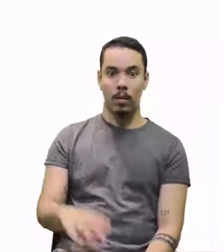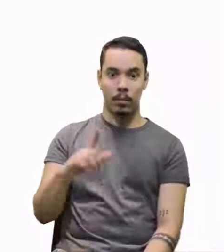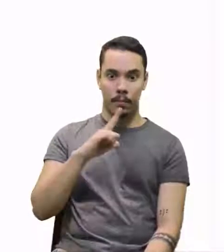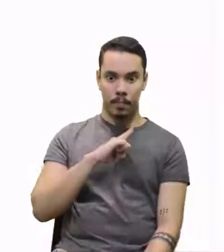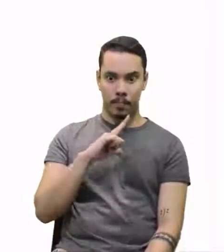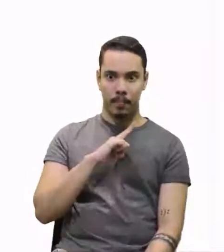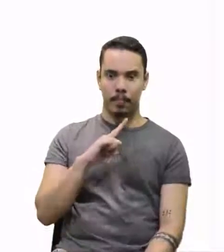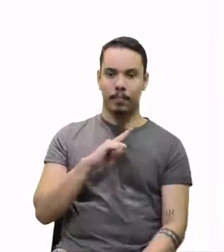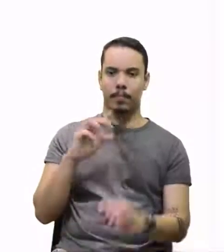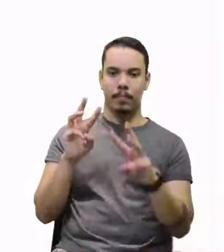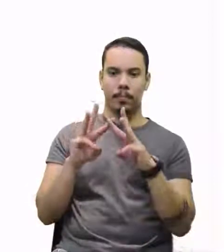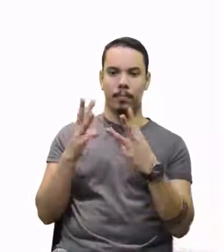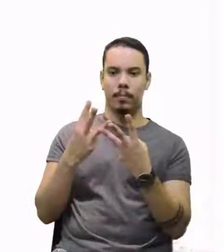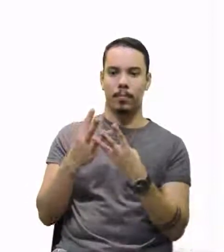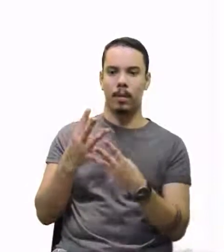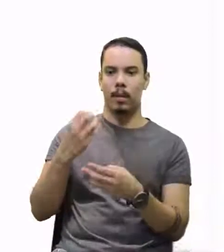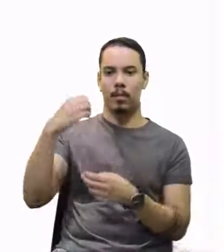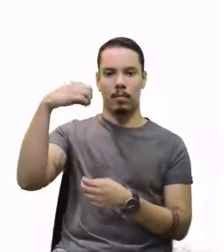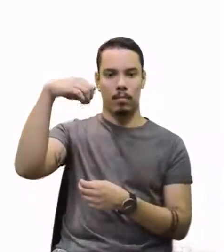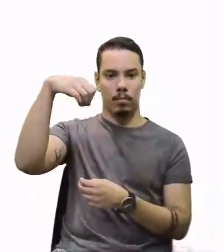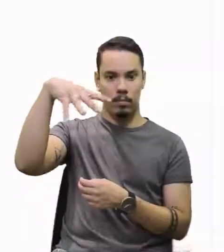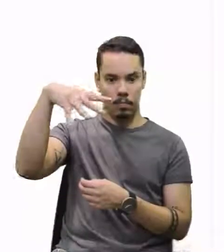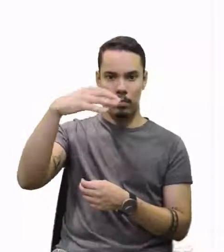G, nós temos aqui, tá?